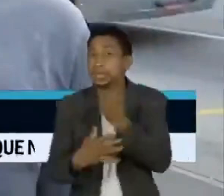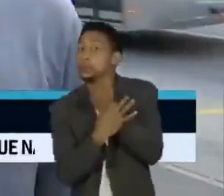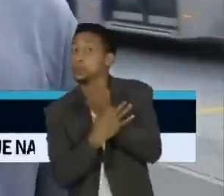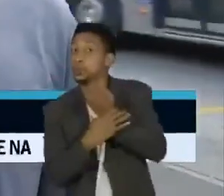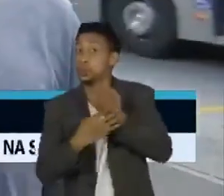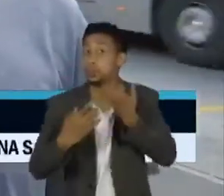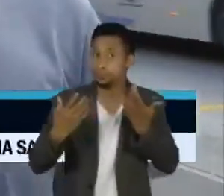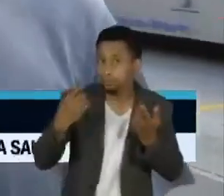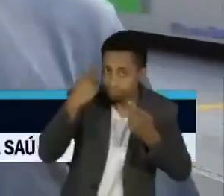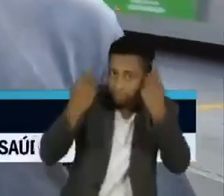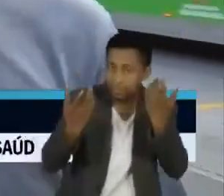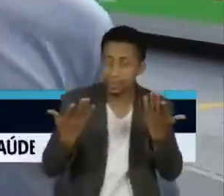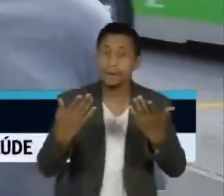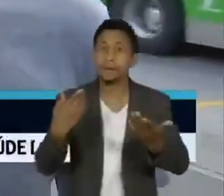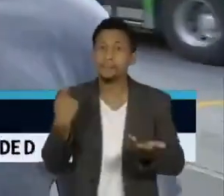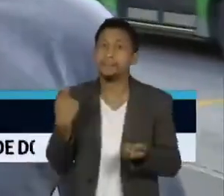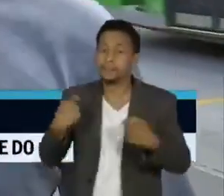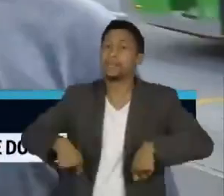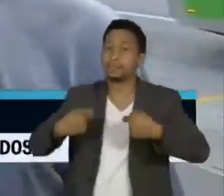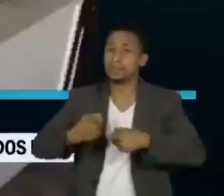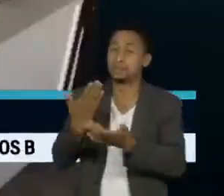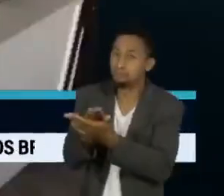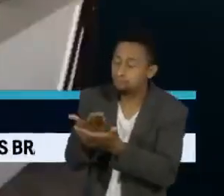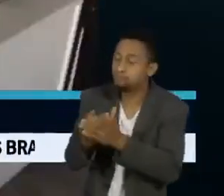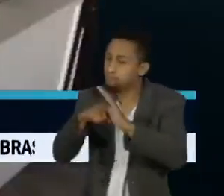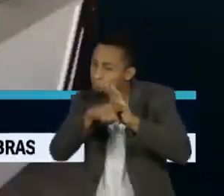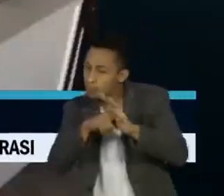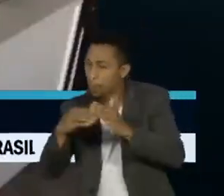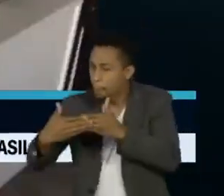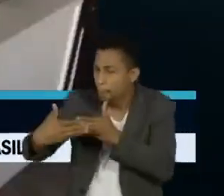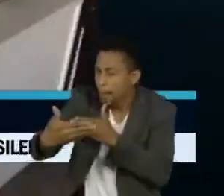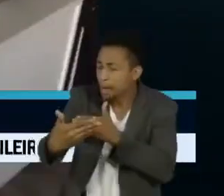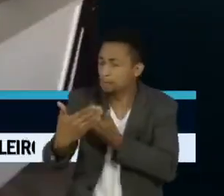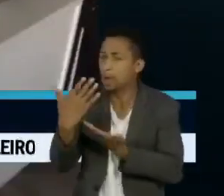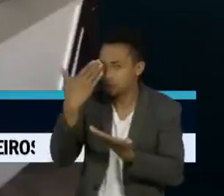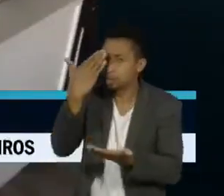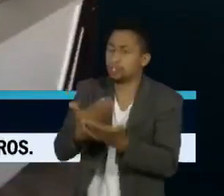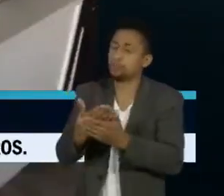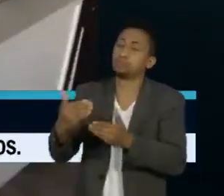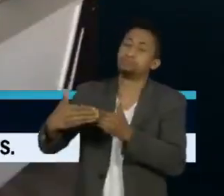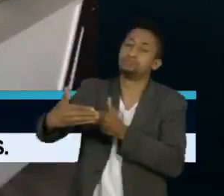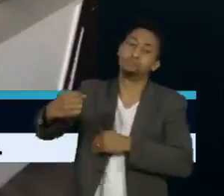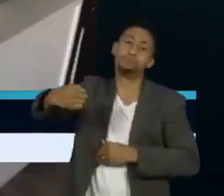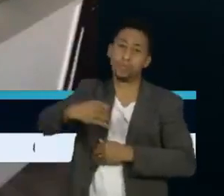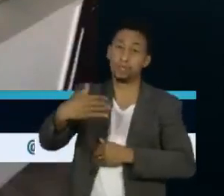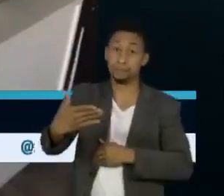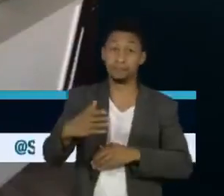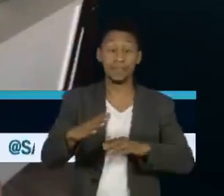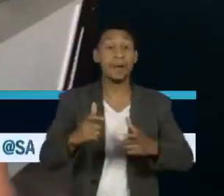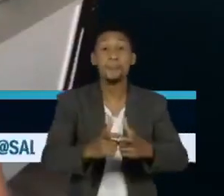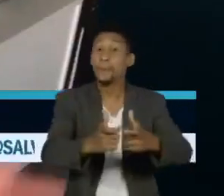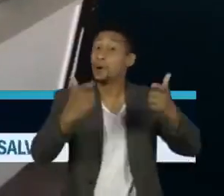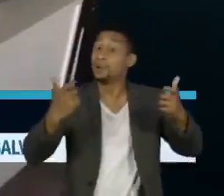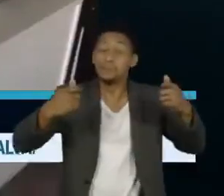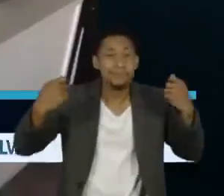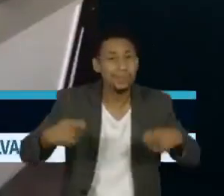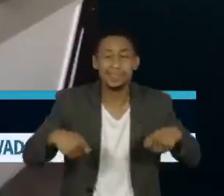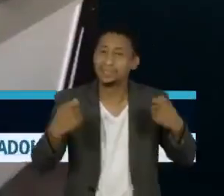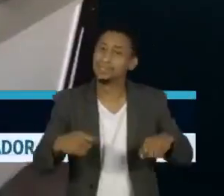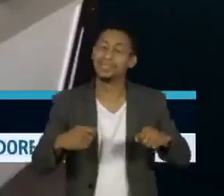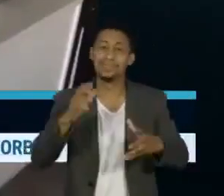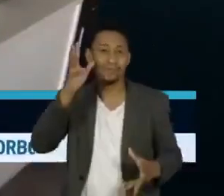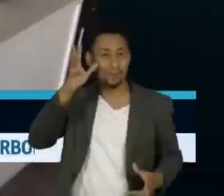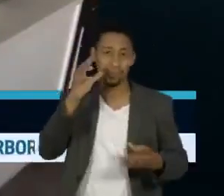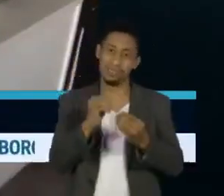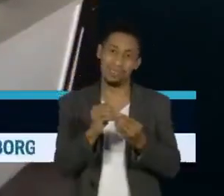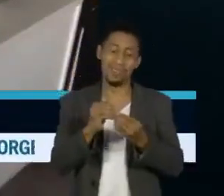paciência, um pouco mais de estudo, um pouco mais de teste, aí eu tomaria sim. É muito importante que as pessoas entendam que muitas das vacinas que controlam doenças